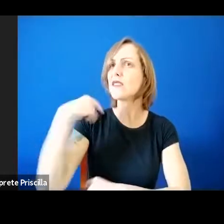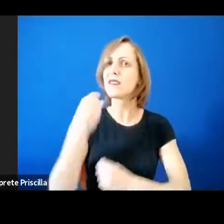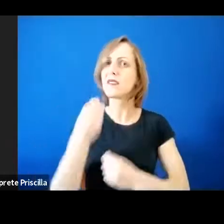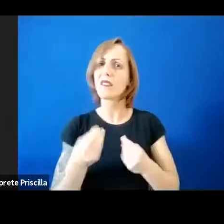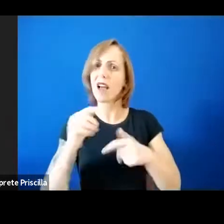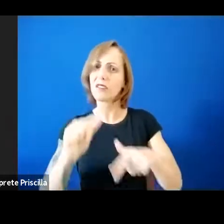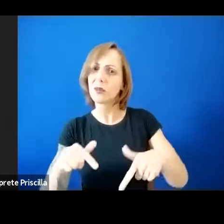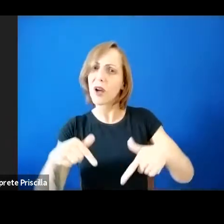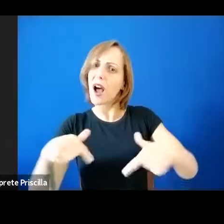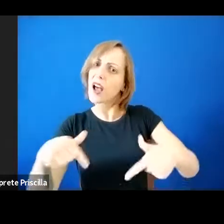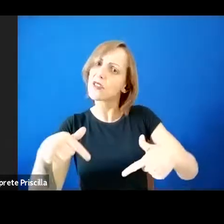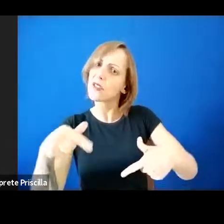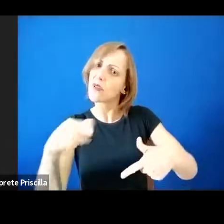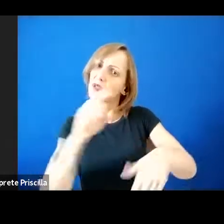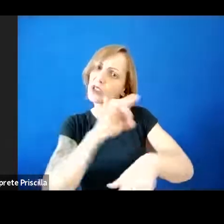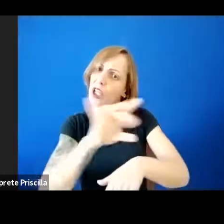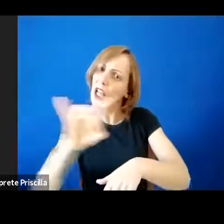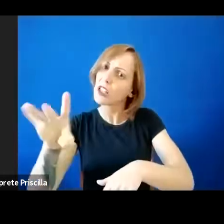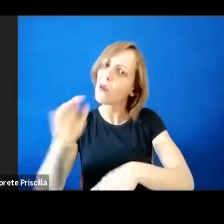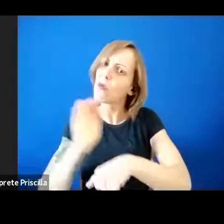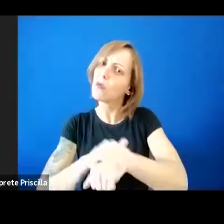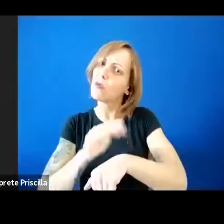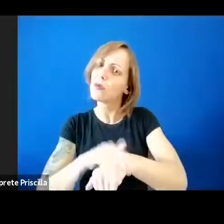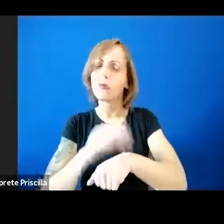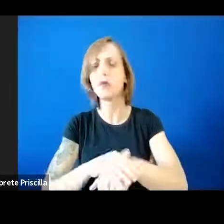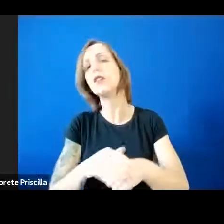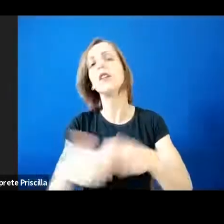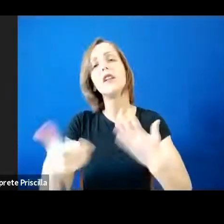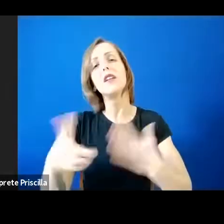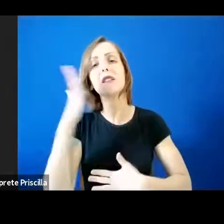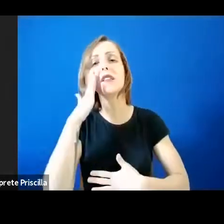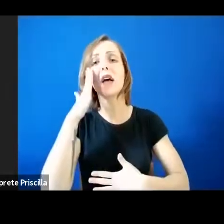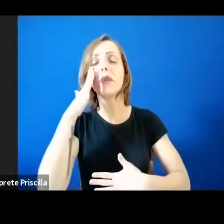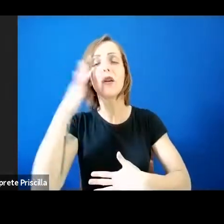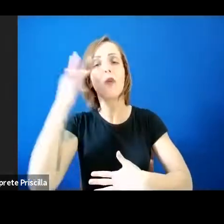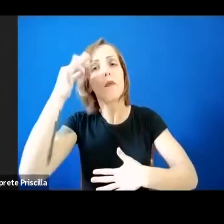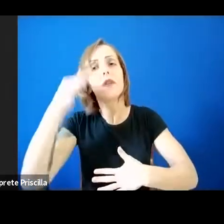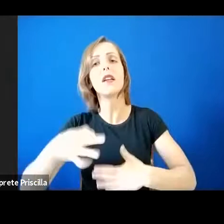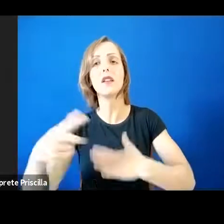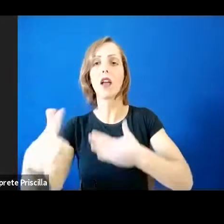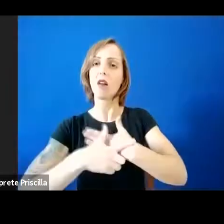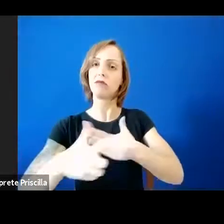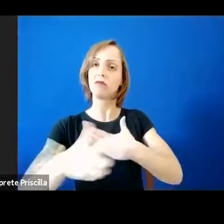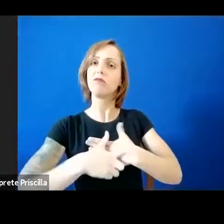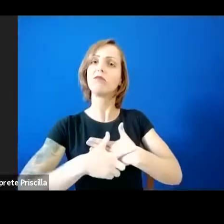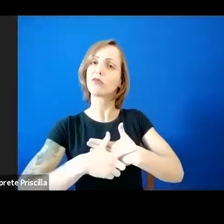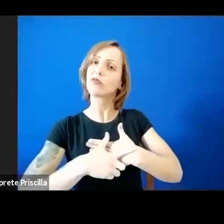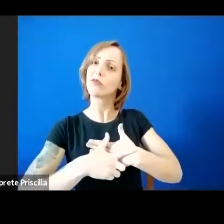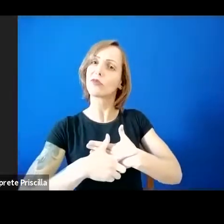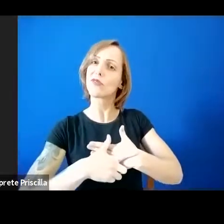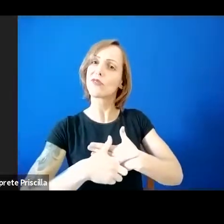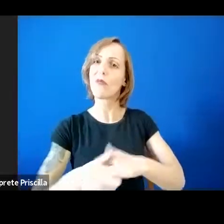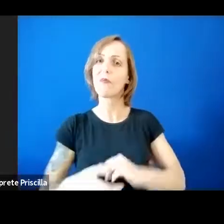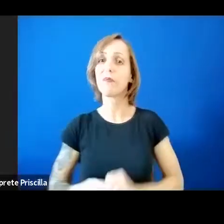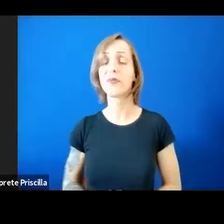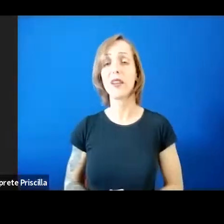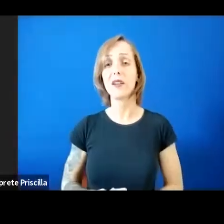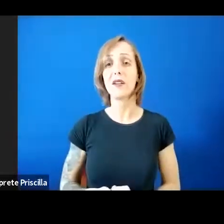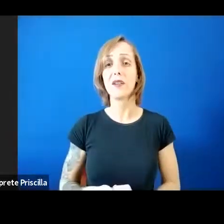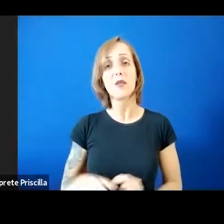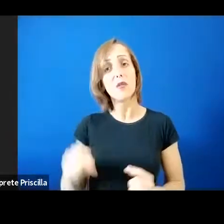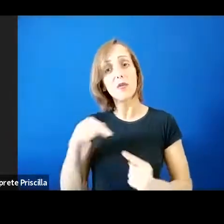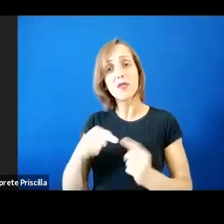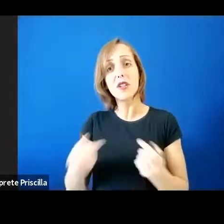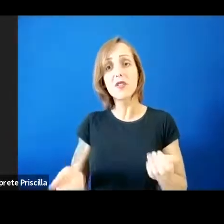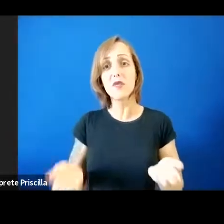entender também nossa função para que a gente consiga colocar um pouco de equilíbrio, né? Porque a terra está doente,